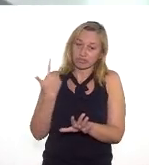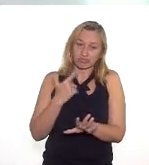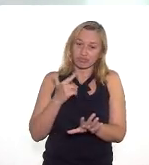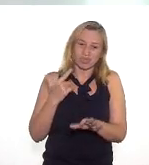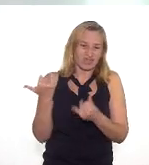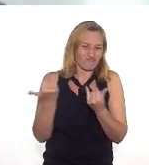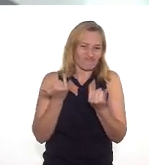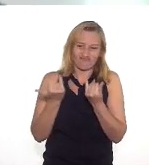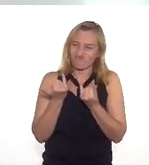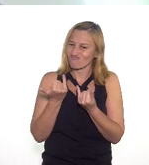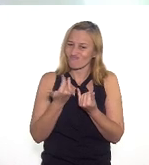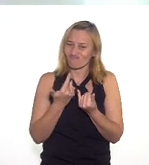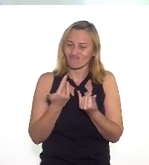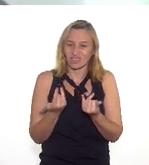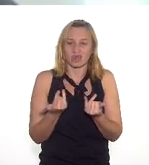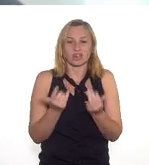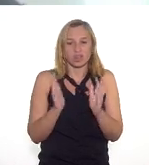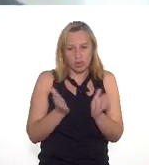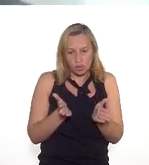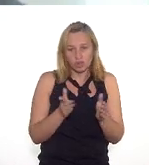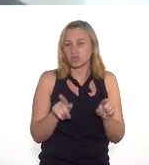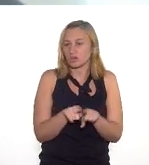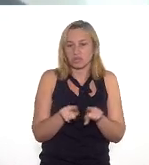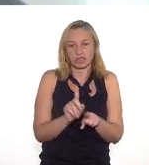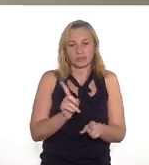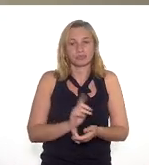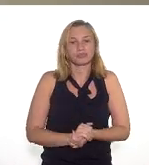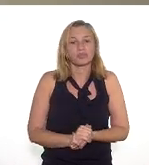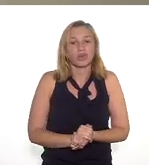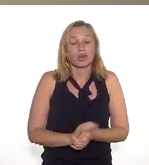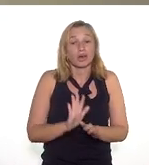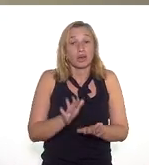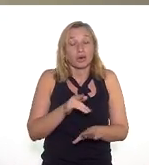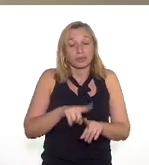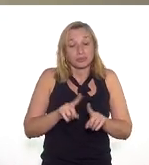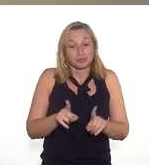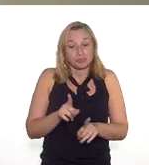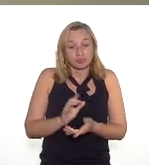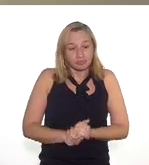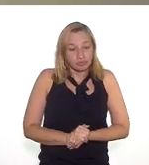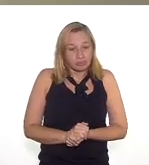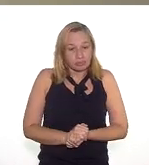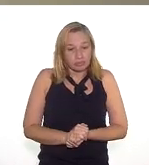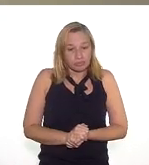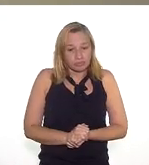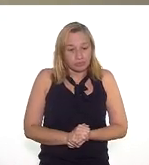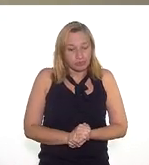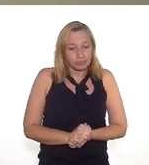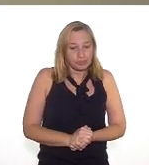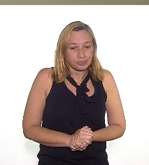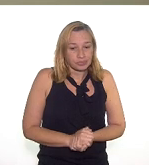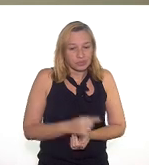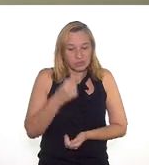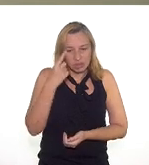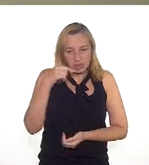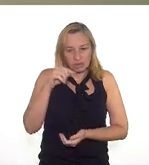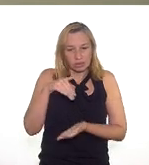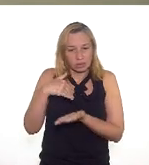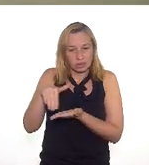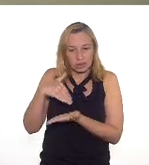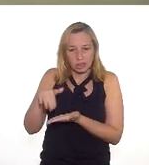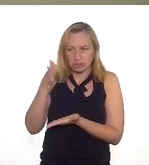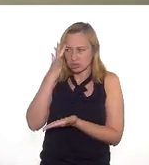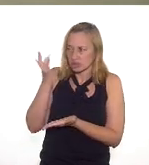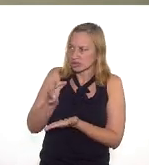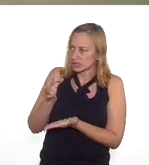disso, porque a gente também não tinha esse conhecimento. Mas tá? Só me dizendo que a AF15 demandou o secretário, mas só não sabe